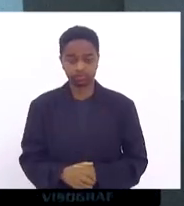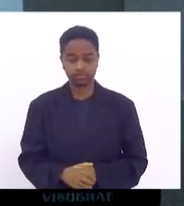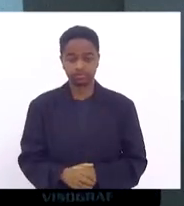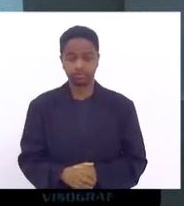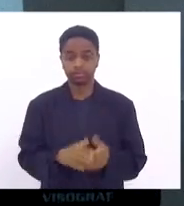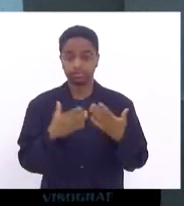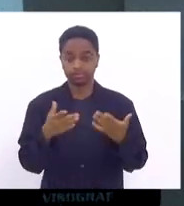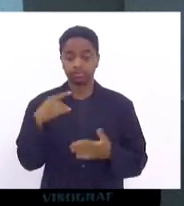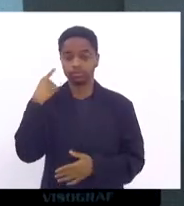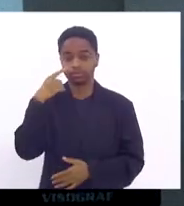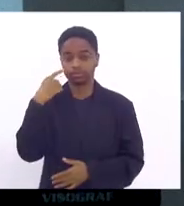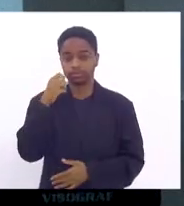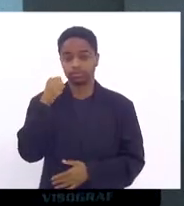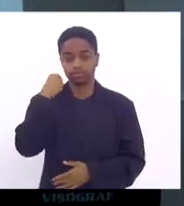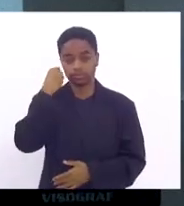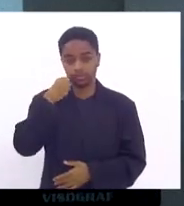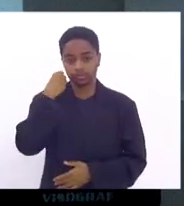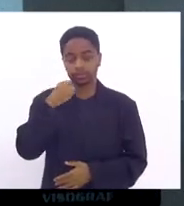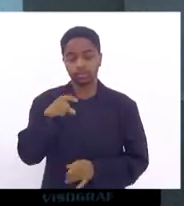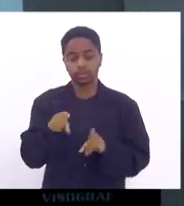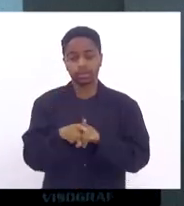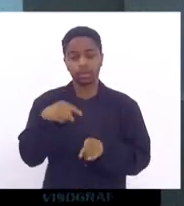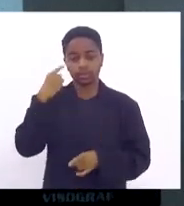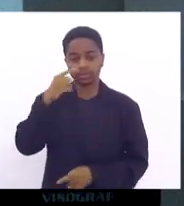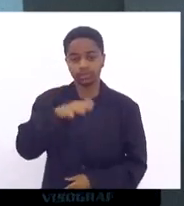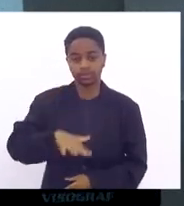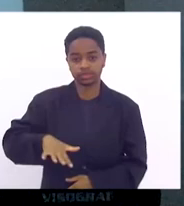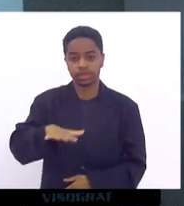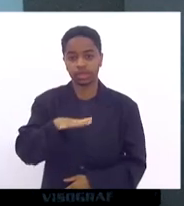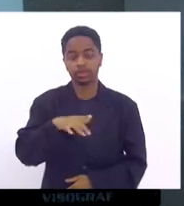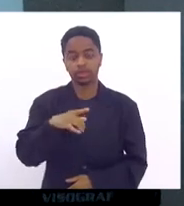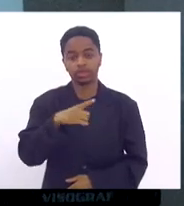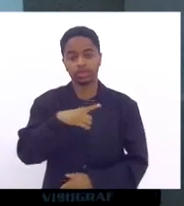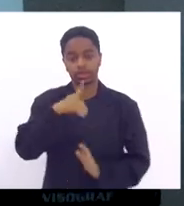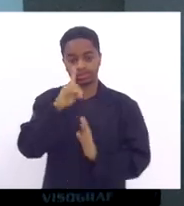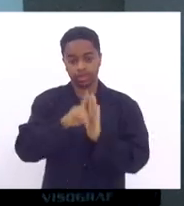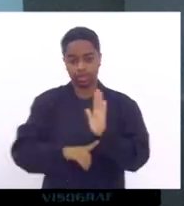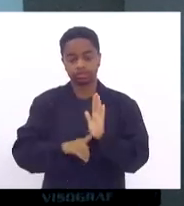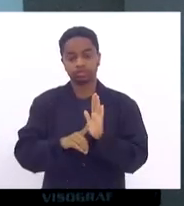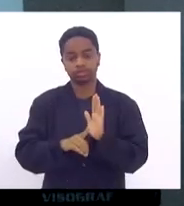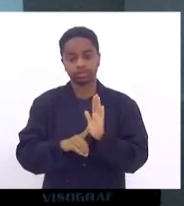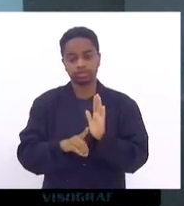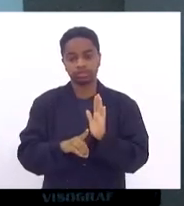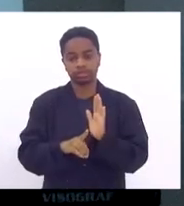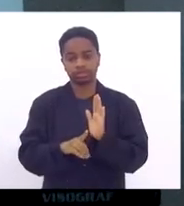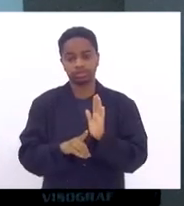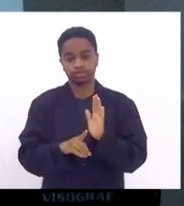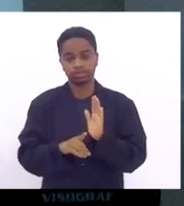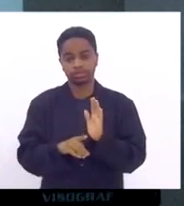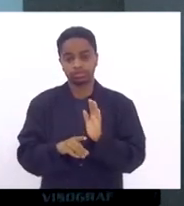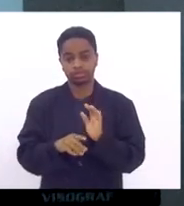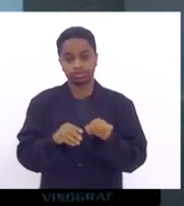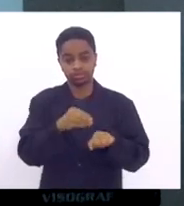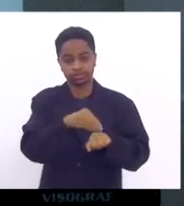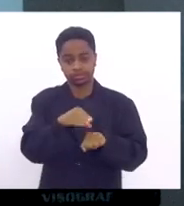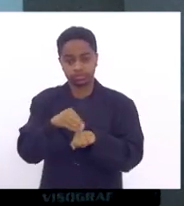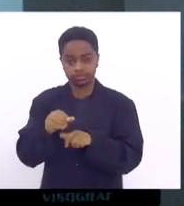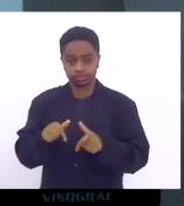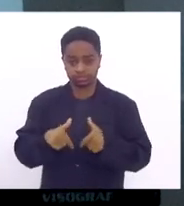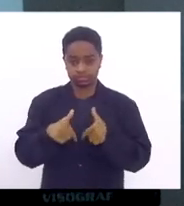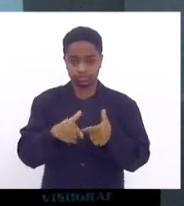a advocacia do Senado O Advogado Geral ele se tá reservar o direito dele de recomendar não na atuação do órgão